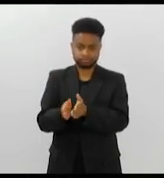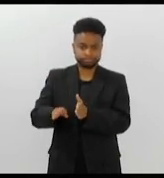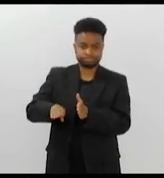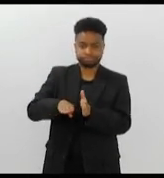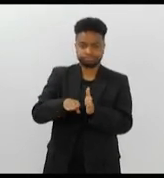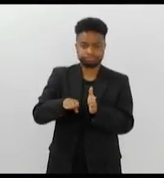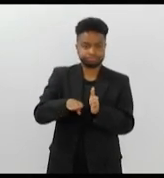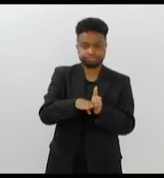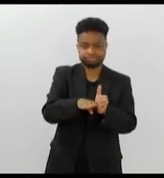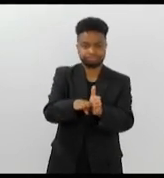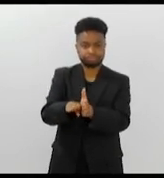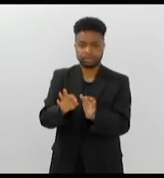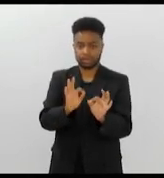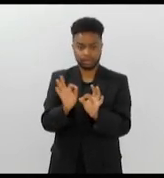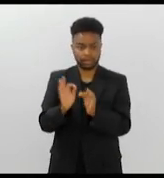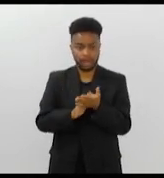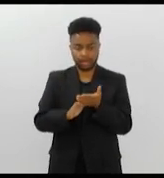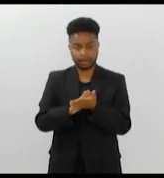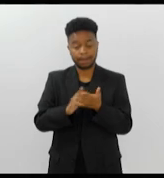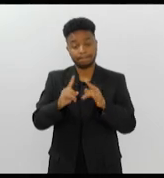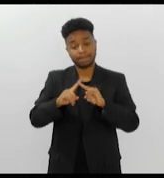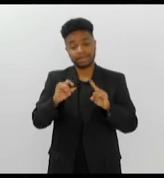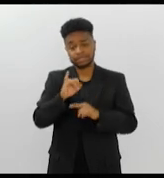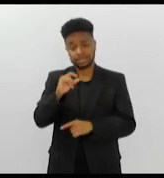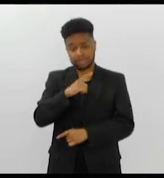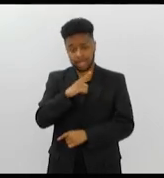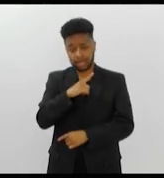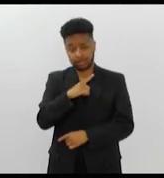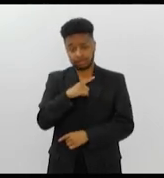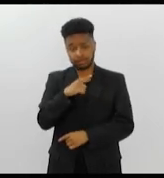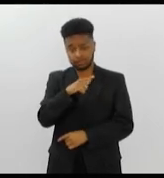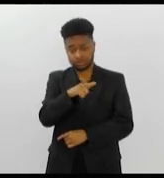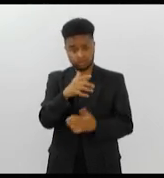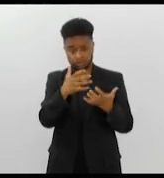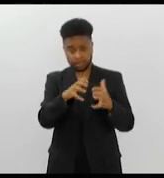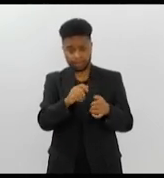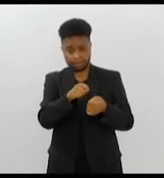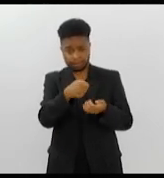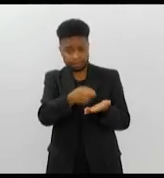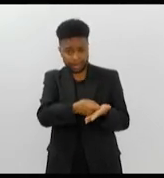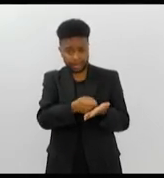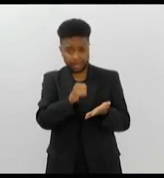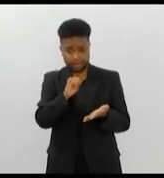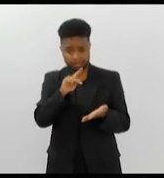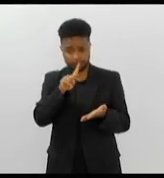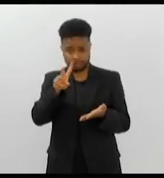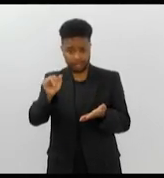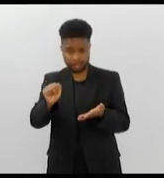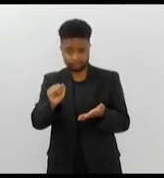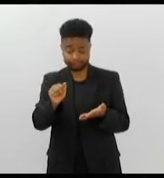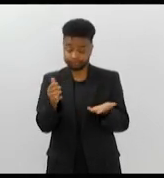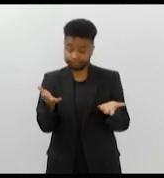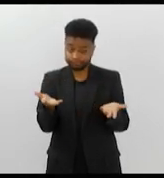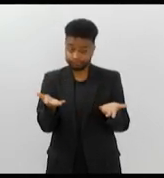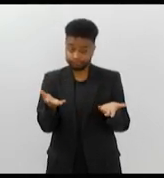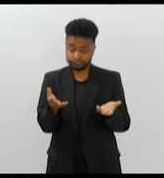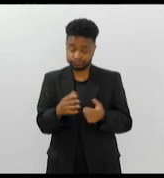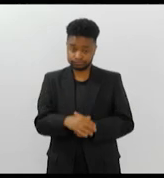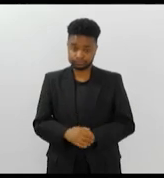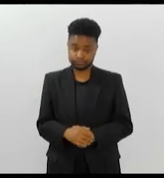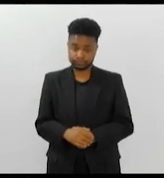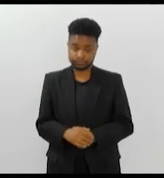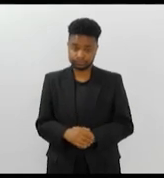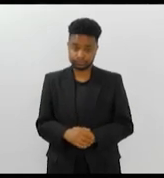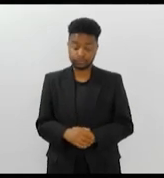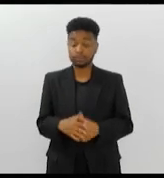mas se tivesse o senhor não se negaria a pagar IPVA não se negaria Mas